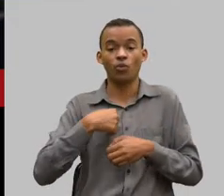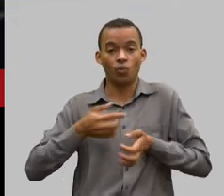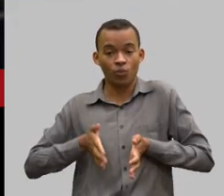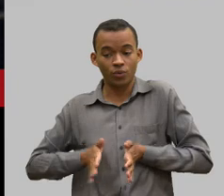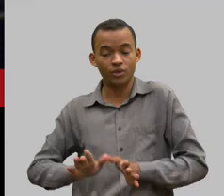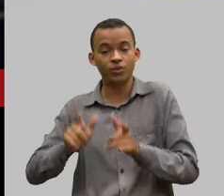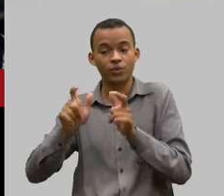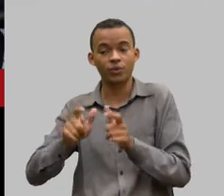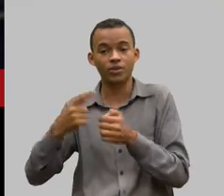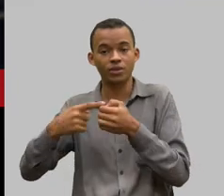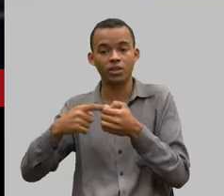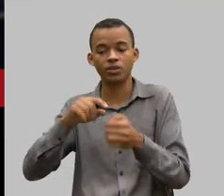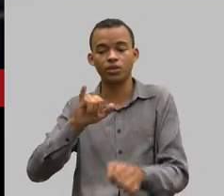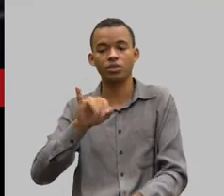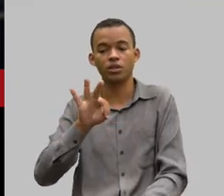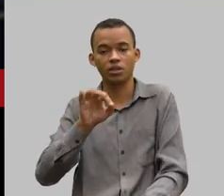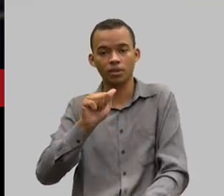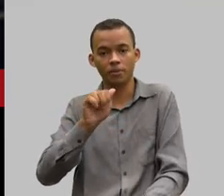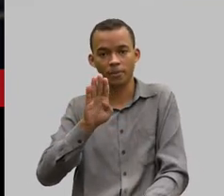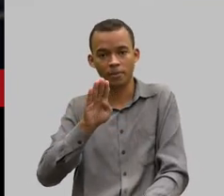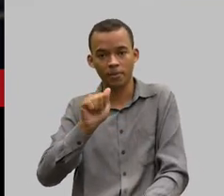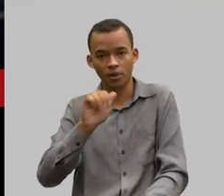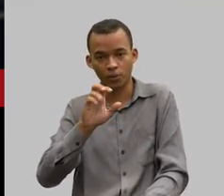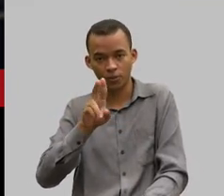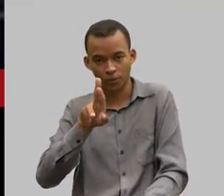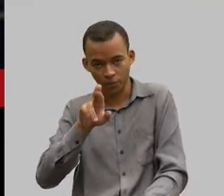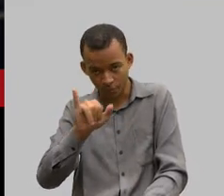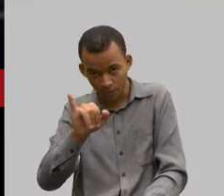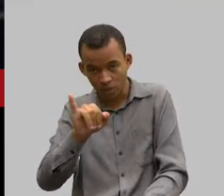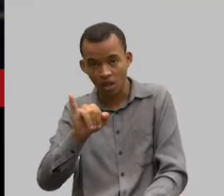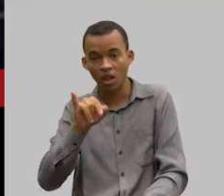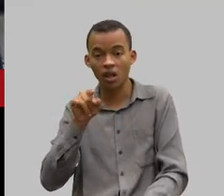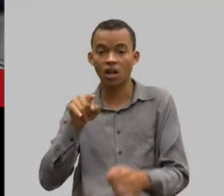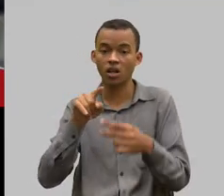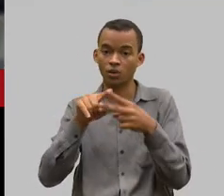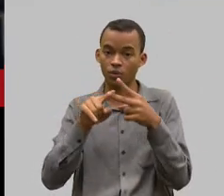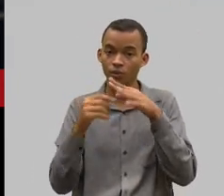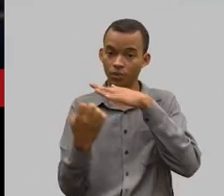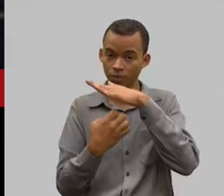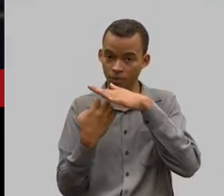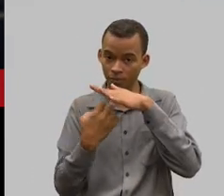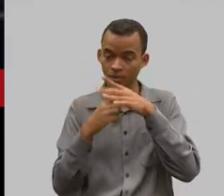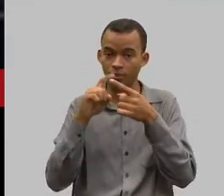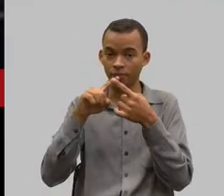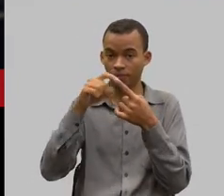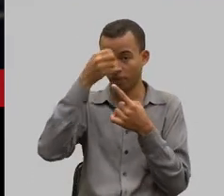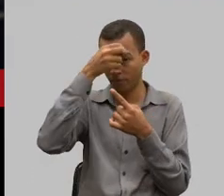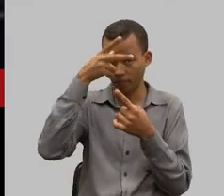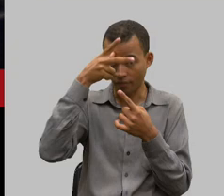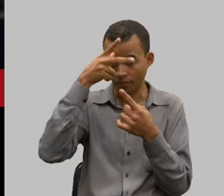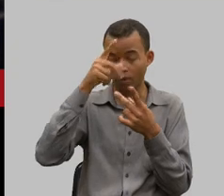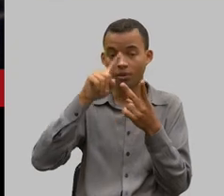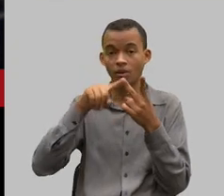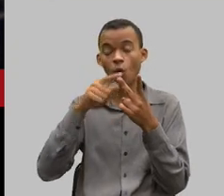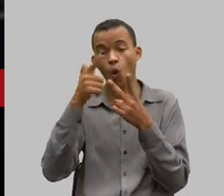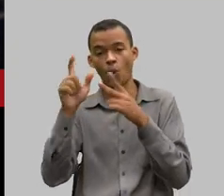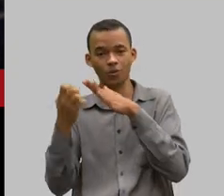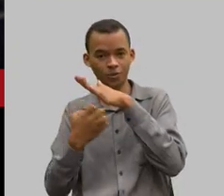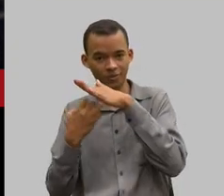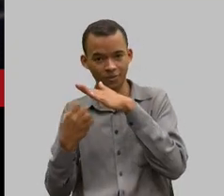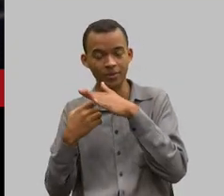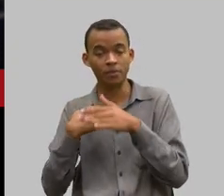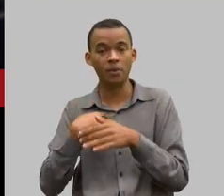é considerado como emprego meu pai é diretor há 30 anos uma cooperativa de produtos